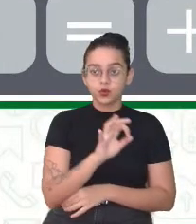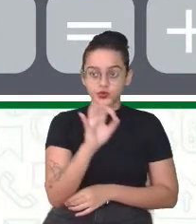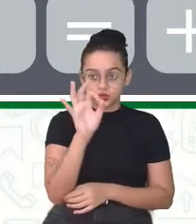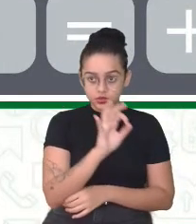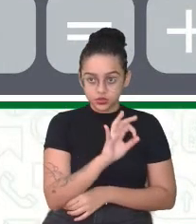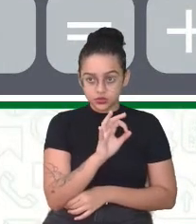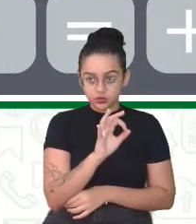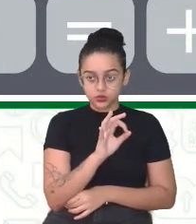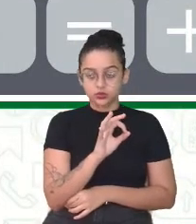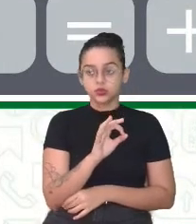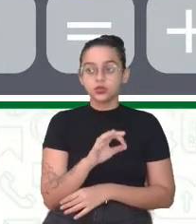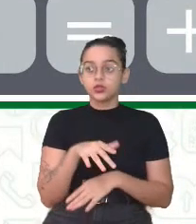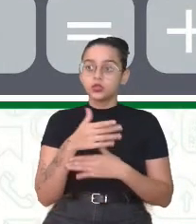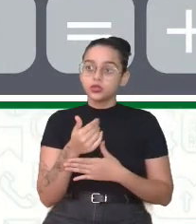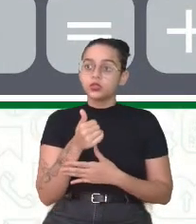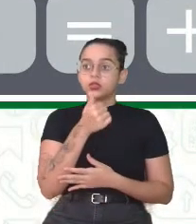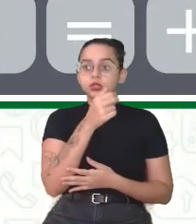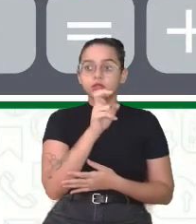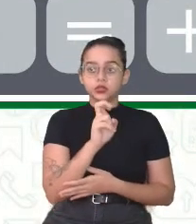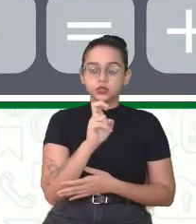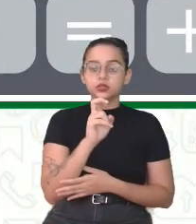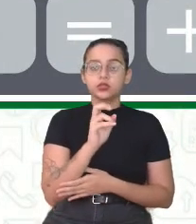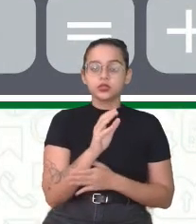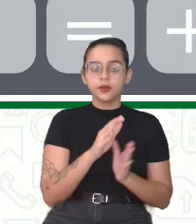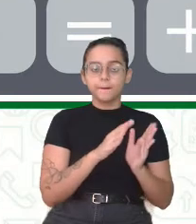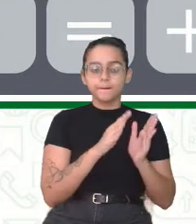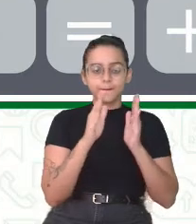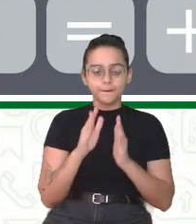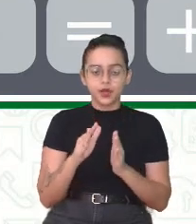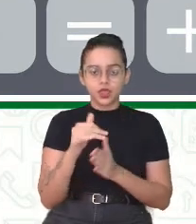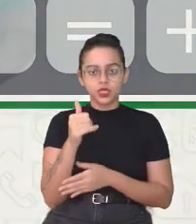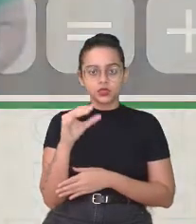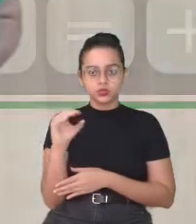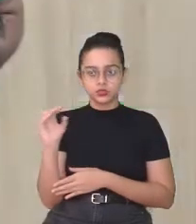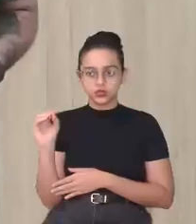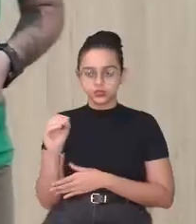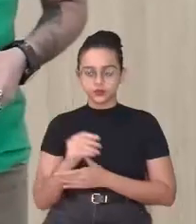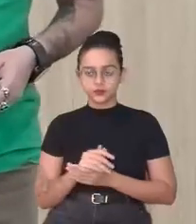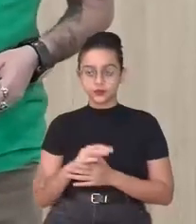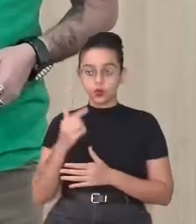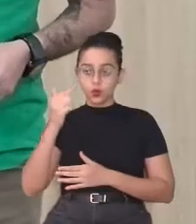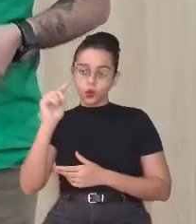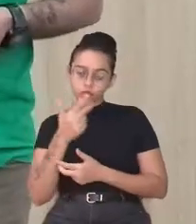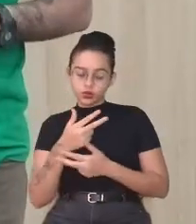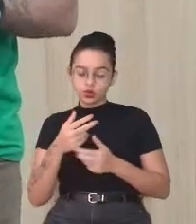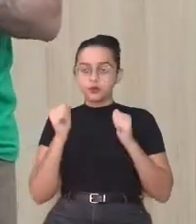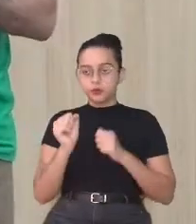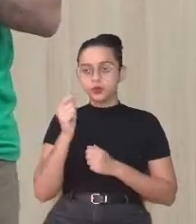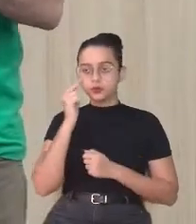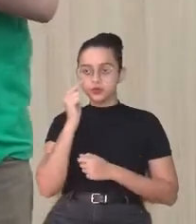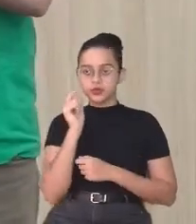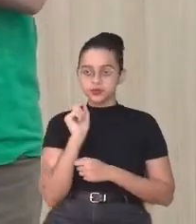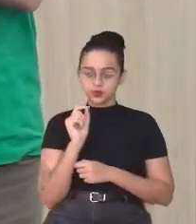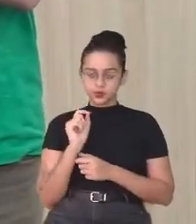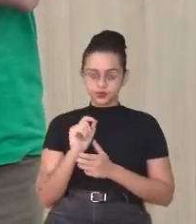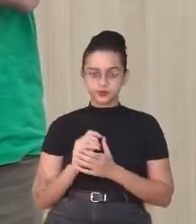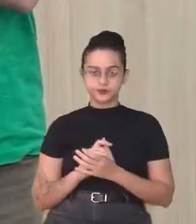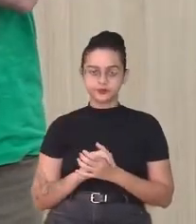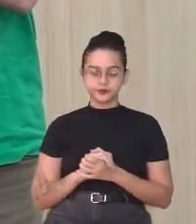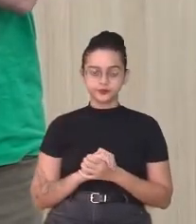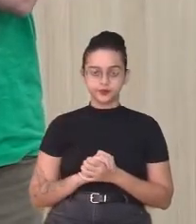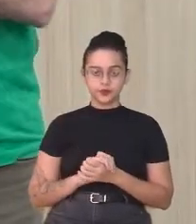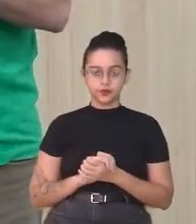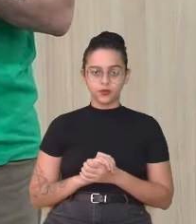Então, 15% significa 15 partes de 100. Outra coisa que a gente pode pensar, a gente pode interpretar